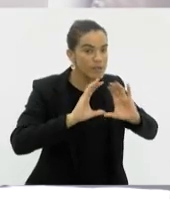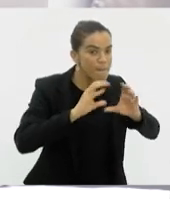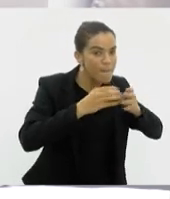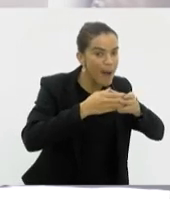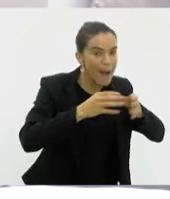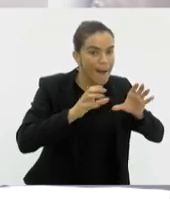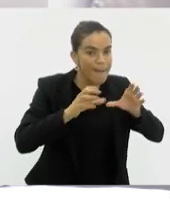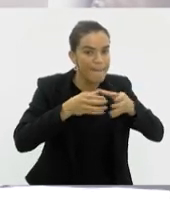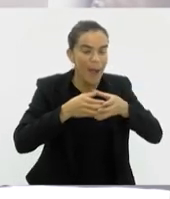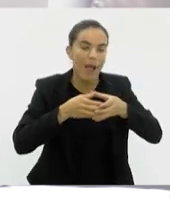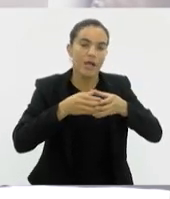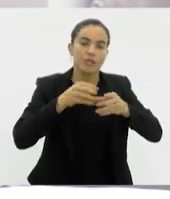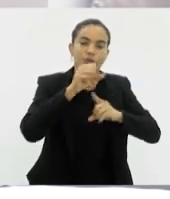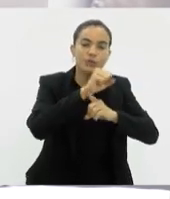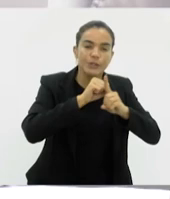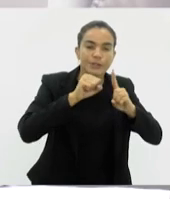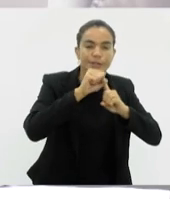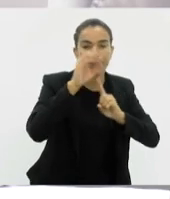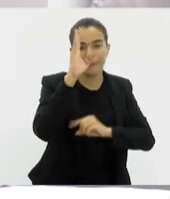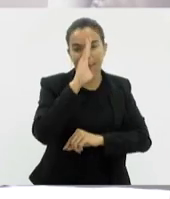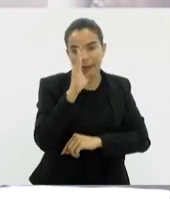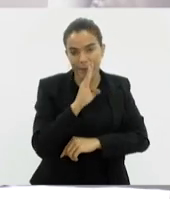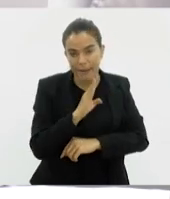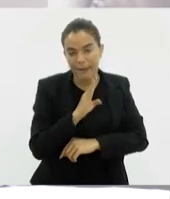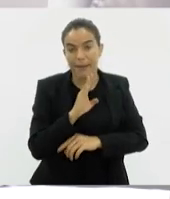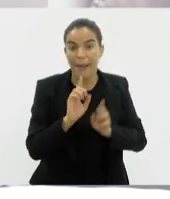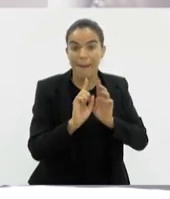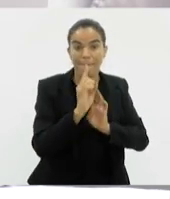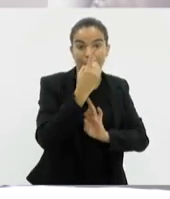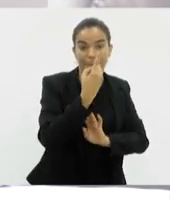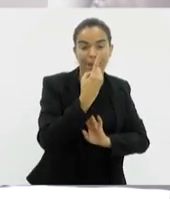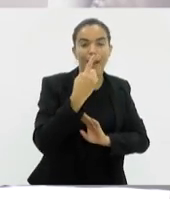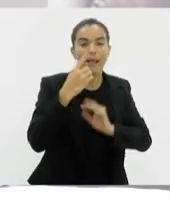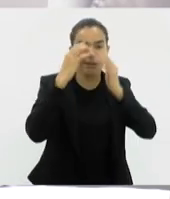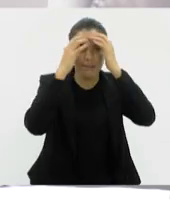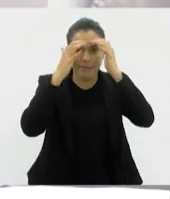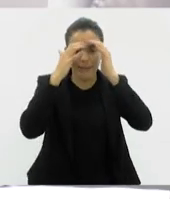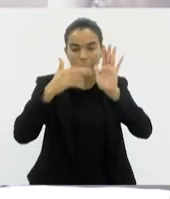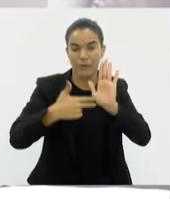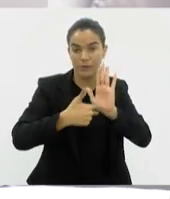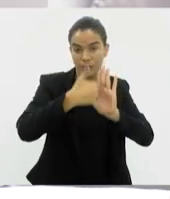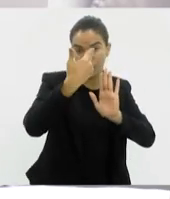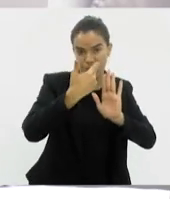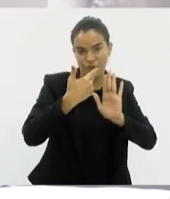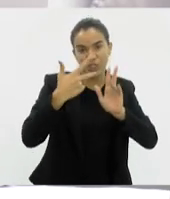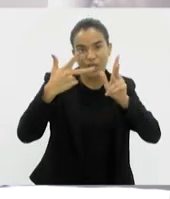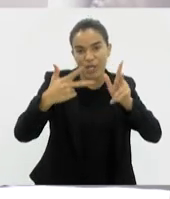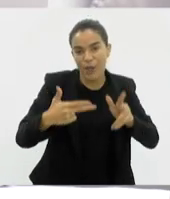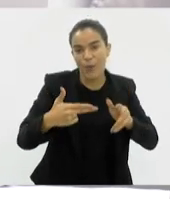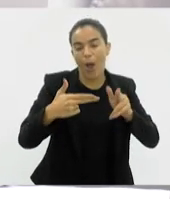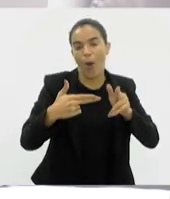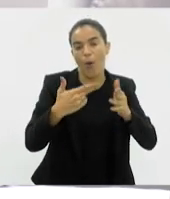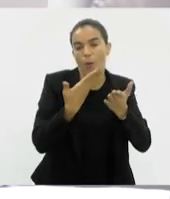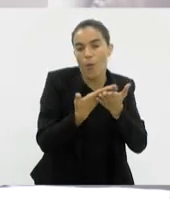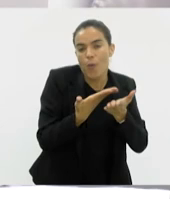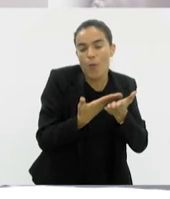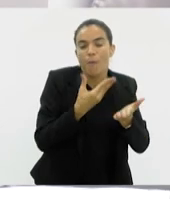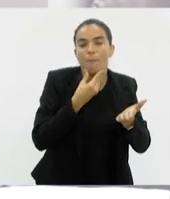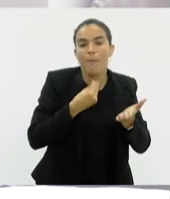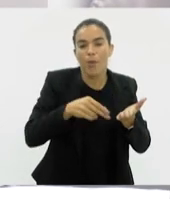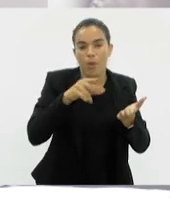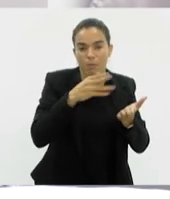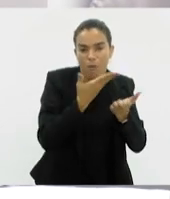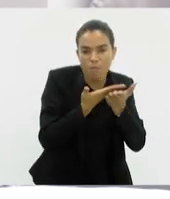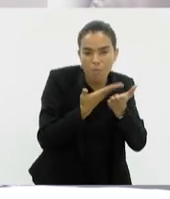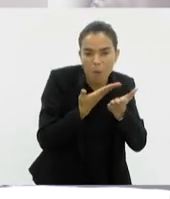né? Sociedade Brasileira de... No caso, a primeira que conversei foi de neurocirurgia, que é a especialidade do meu irmão. Não foi psicanálise, não? Não.